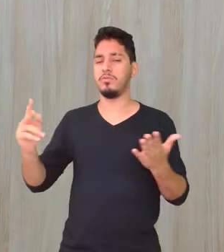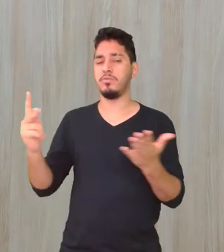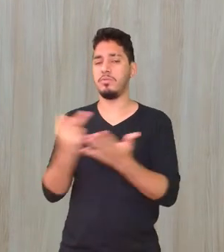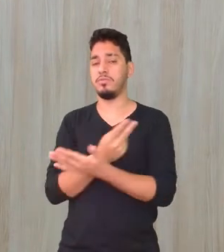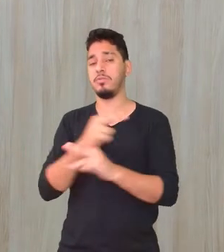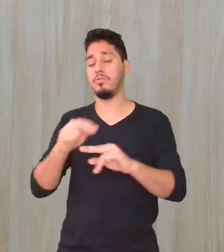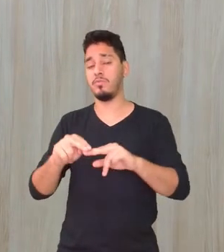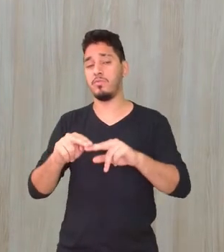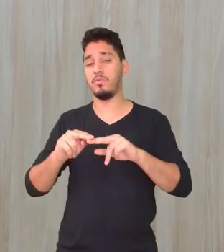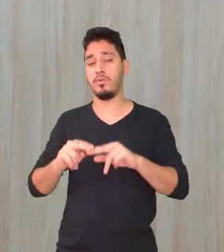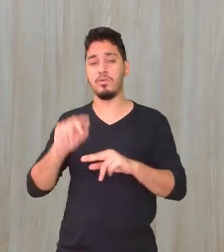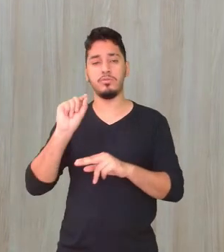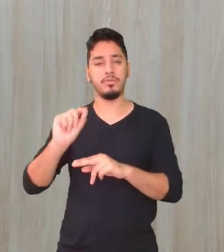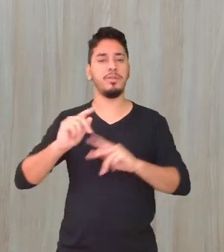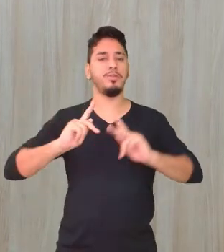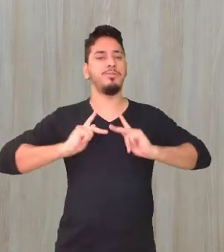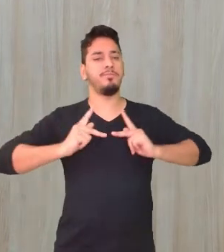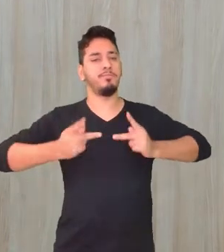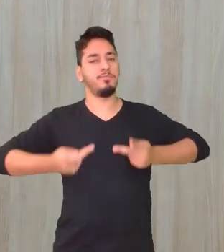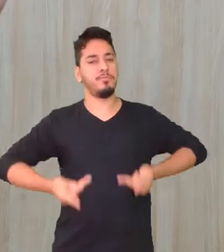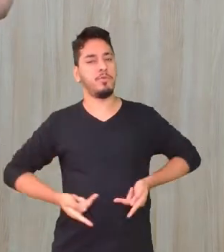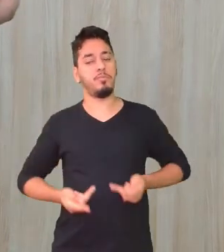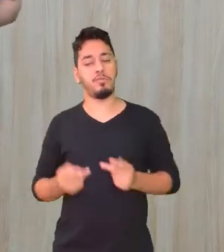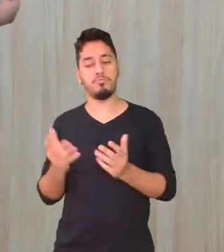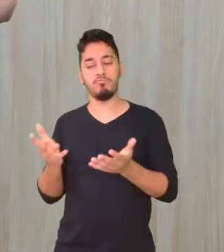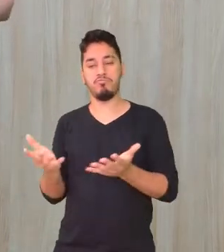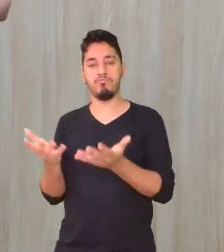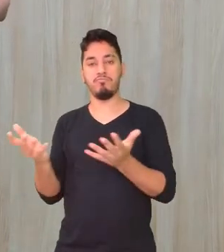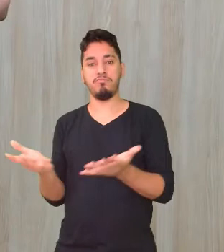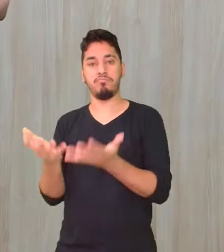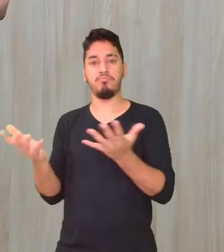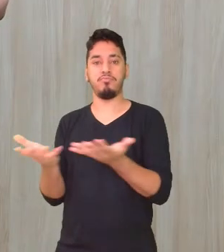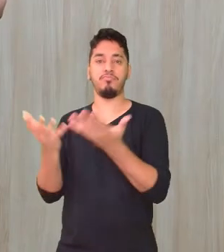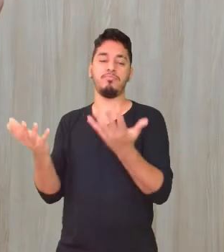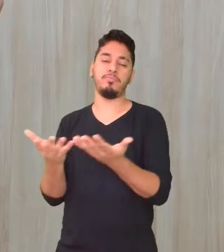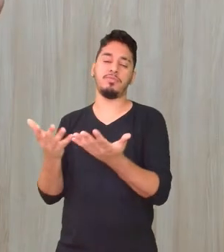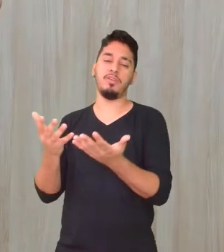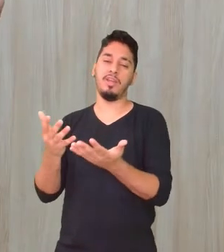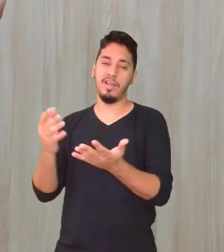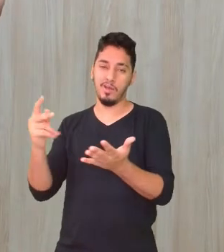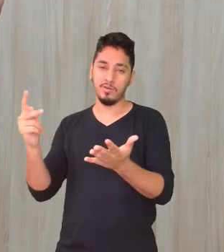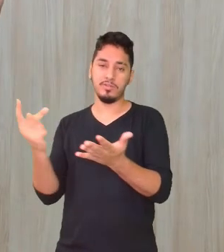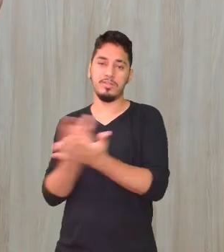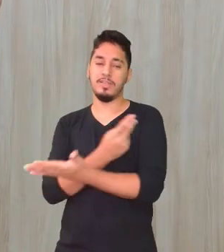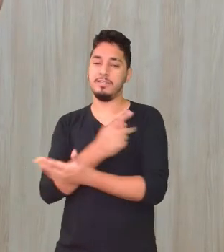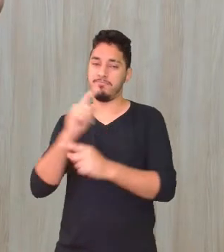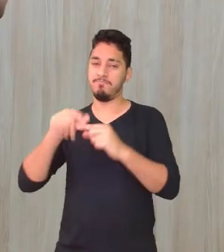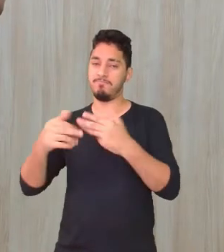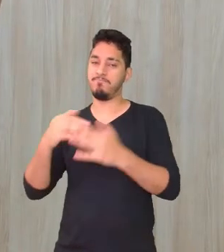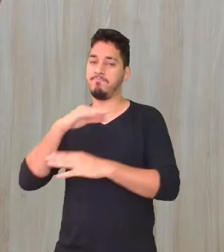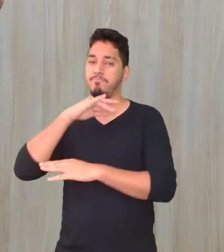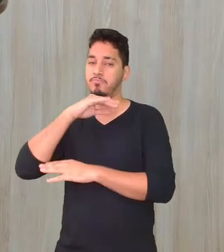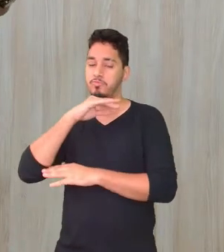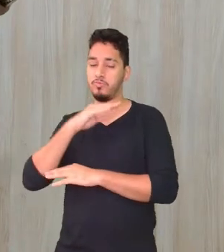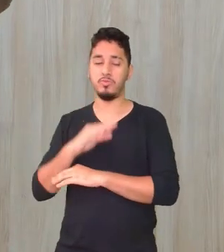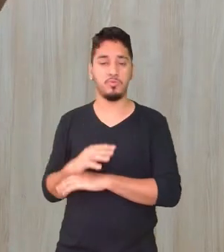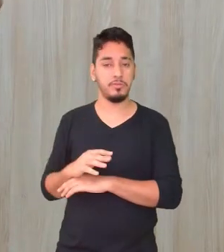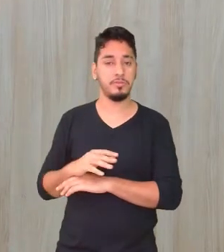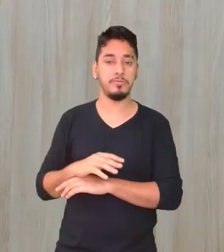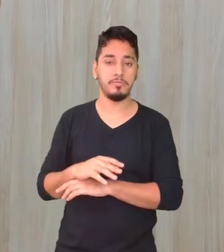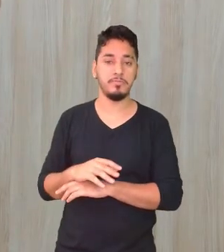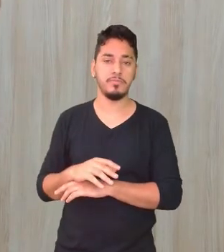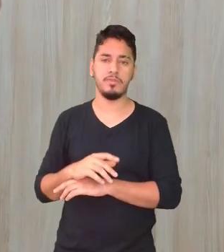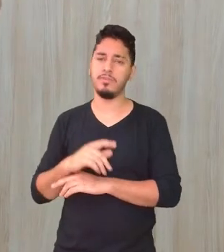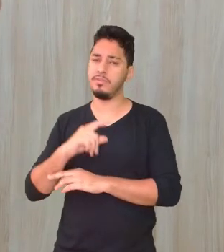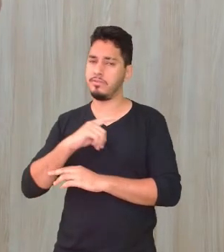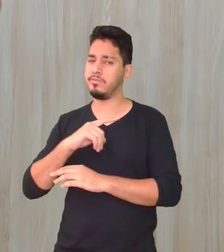por conta da ação humana que intensifica esses fenômenos. Então, esses desastres incluem aí